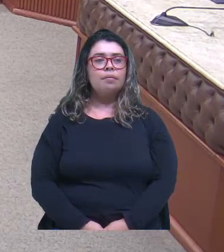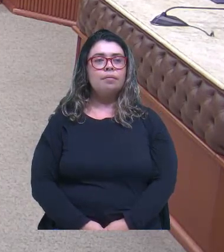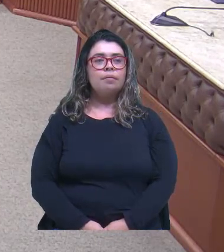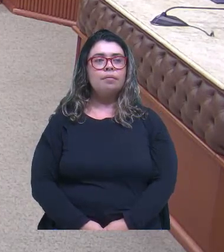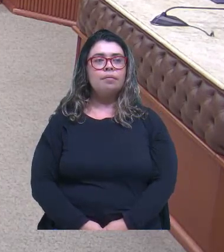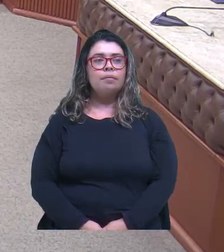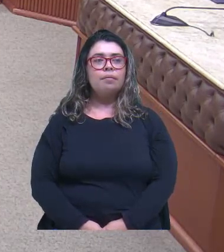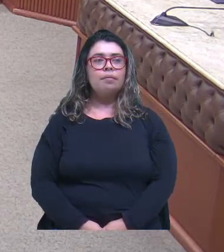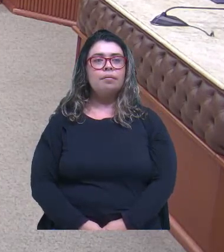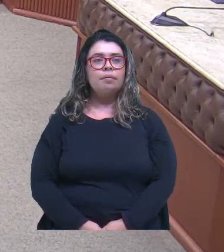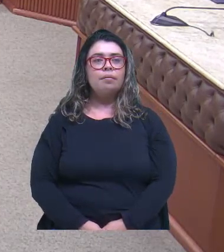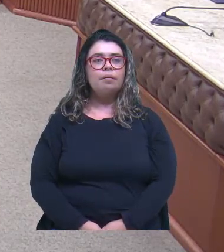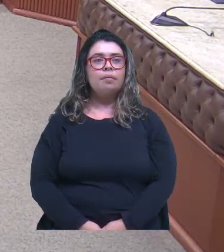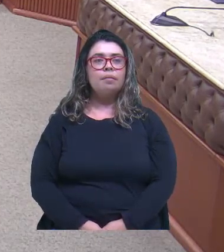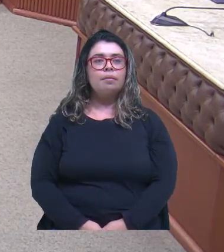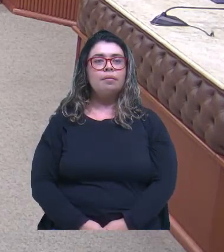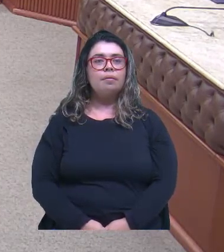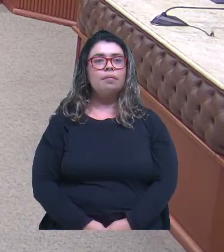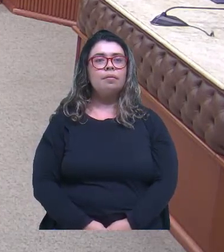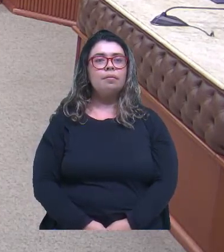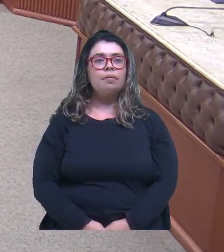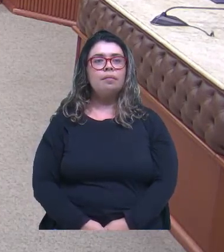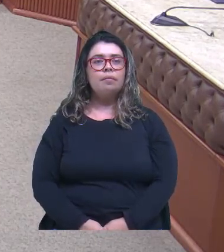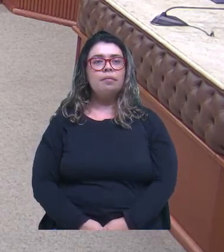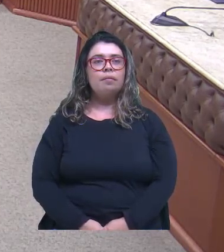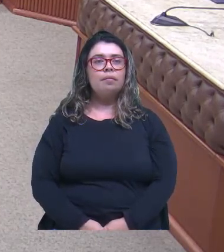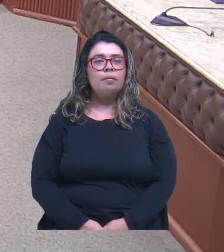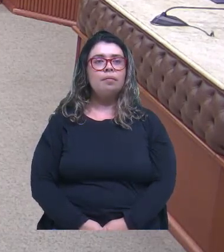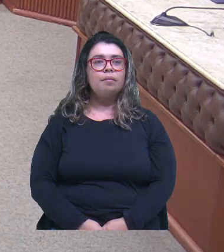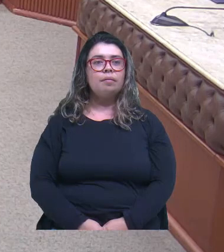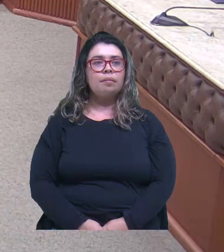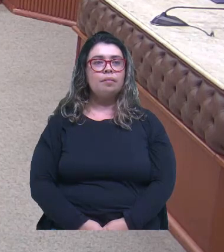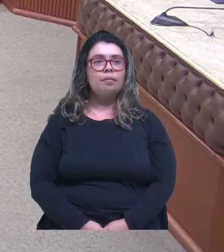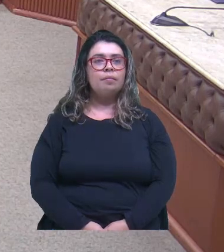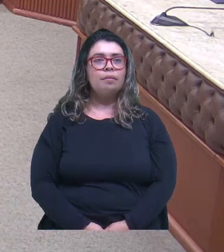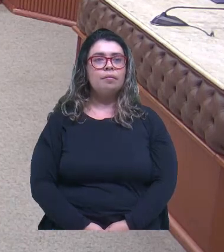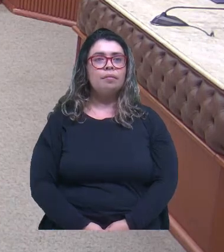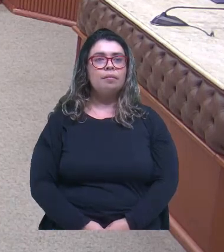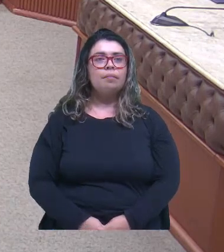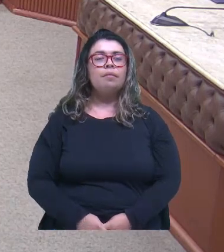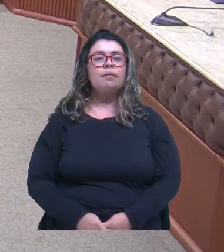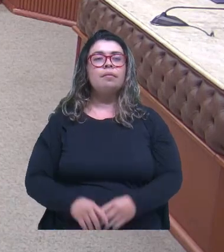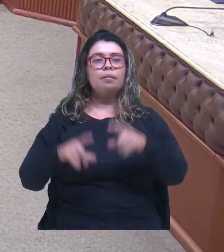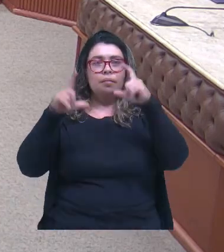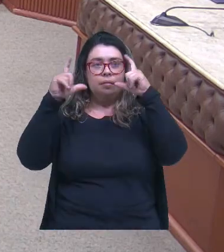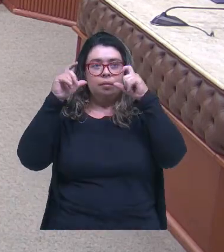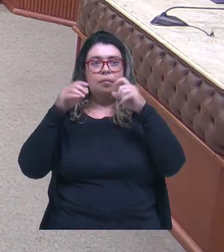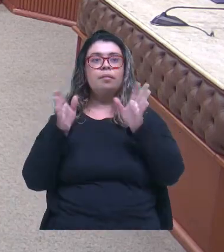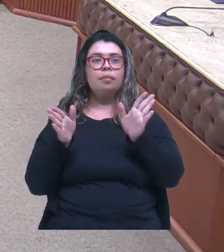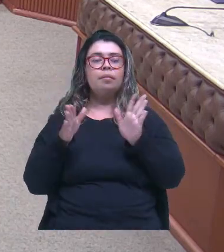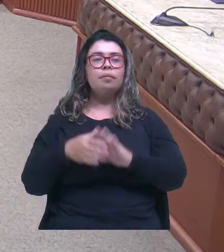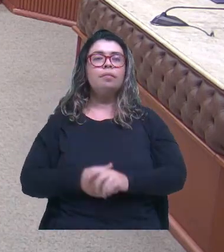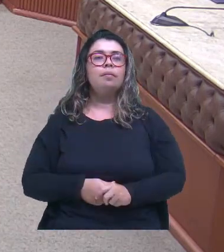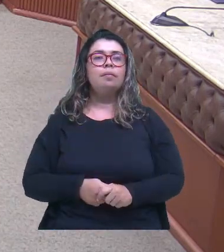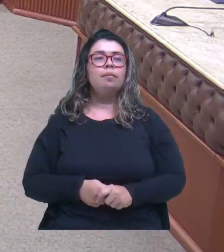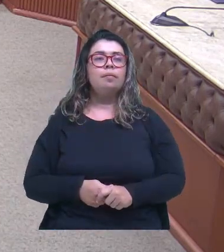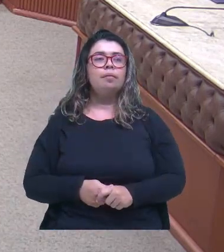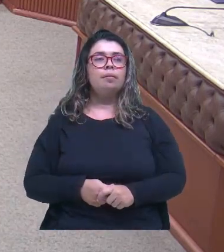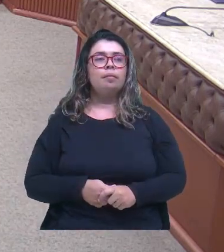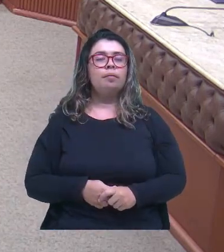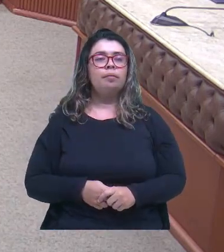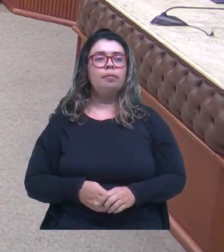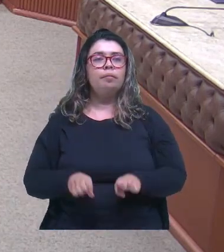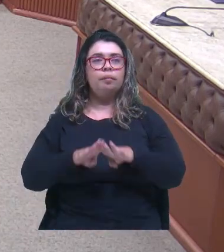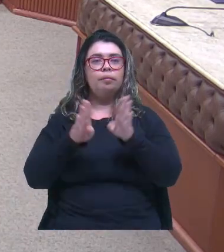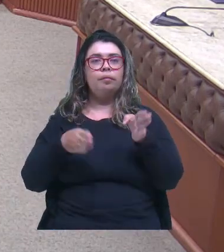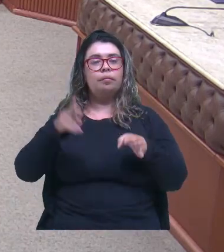Por favor, tenente Raíssa também. Gerson. Vamos tirar uma foto aqui embaixo? A mesa diretora dos